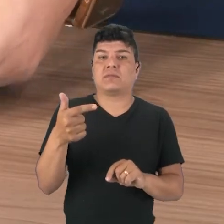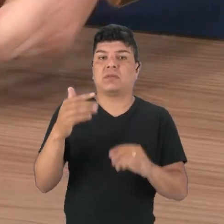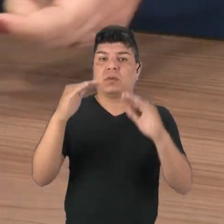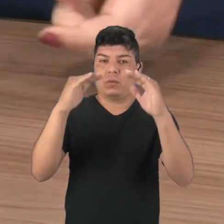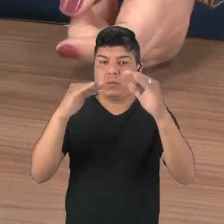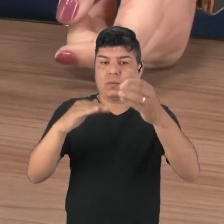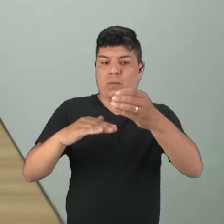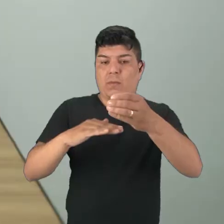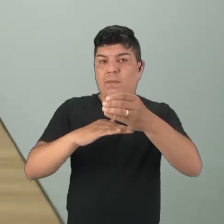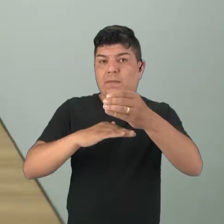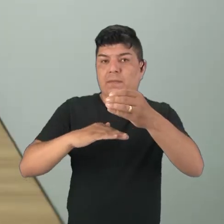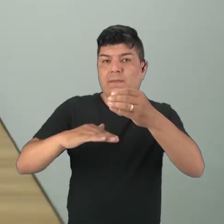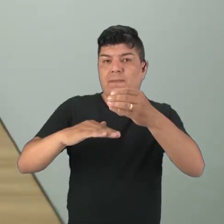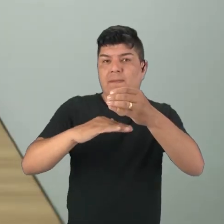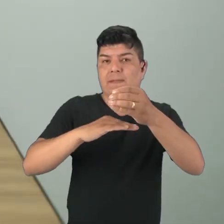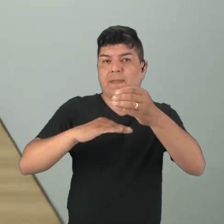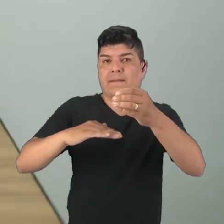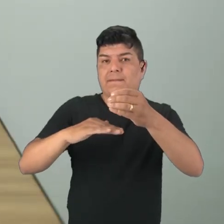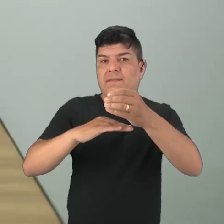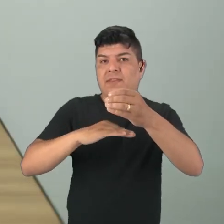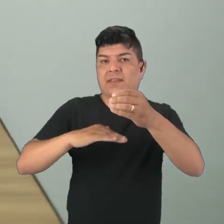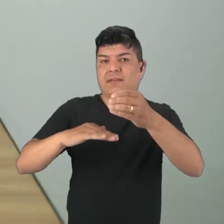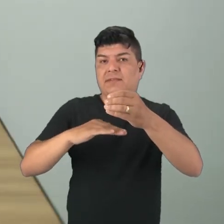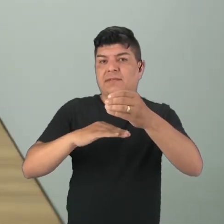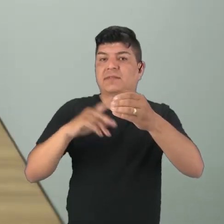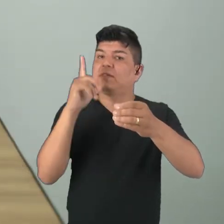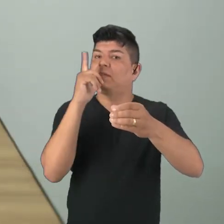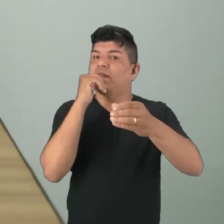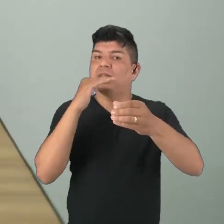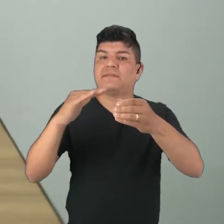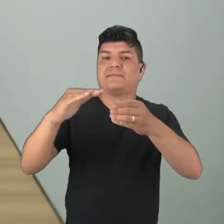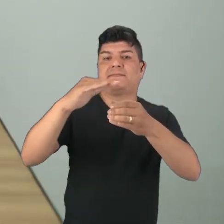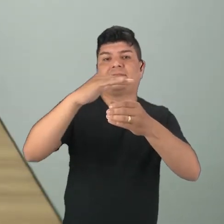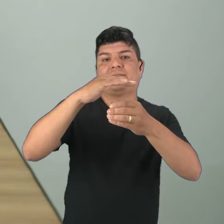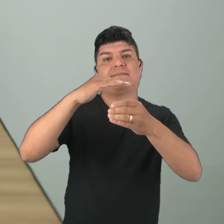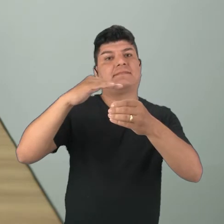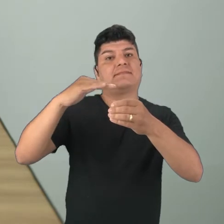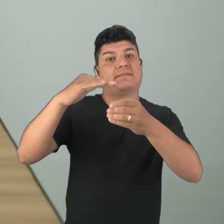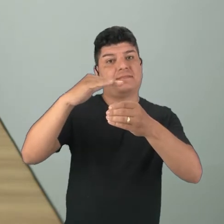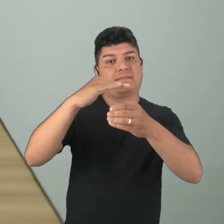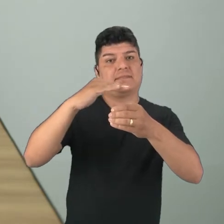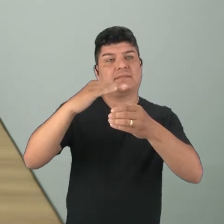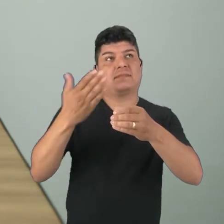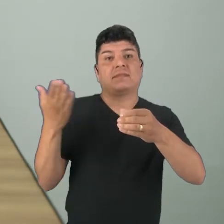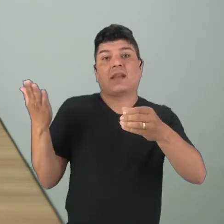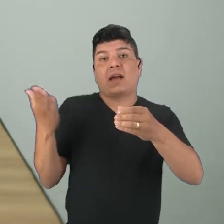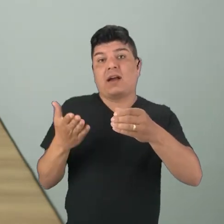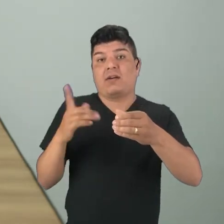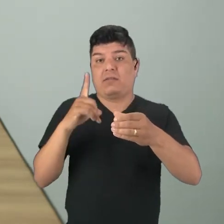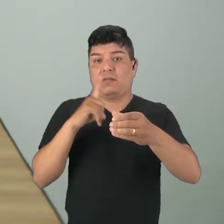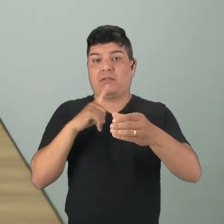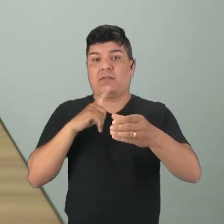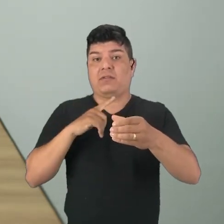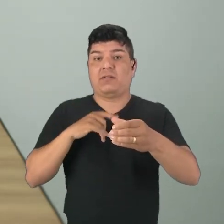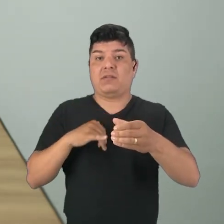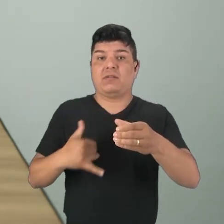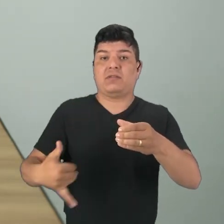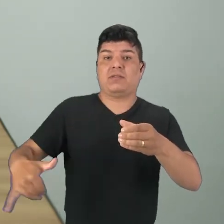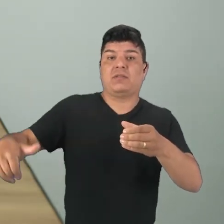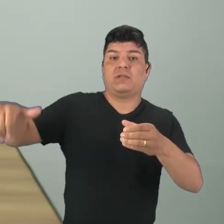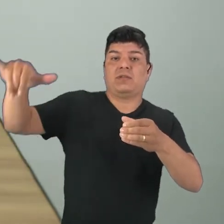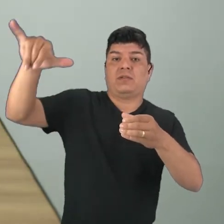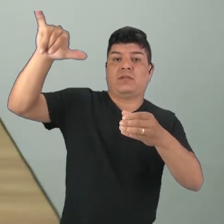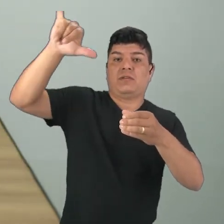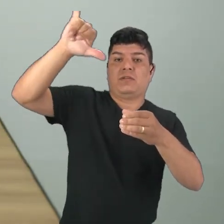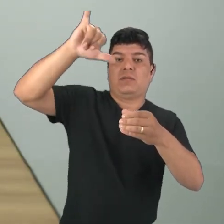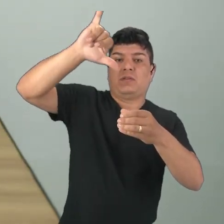ficou embaixo e a água ficou acima, né? Agora nós temos o óleo de cozinha, que nós utilizamos aí para